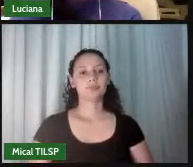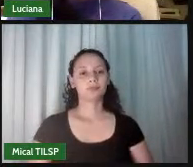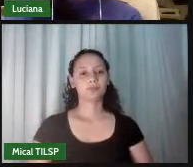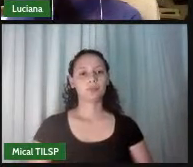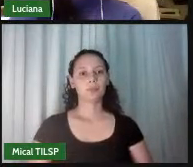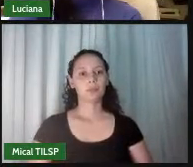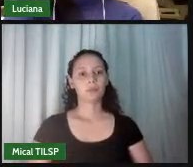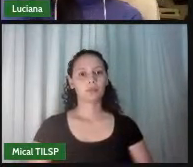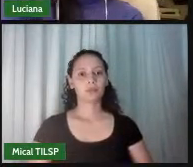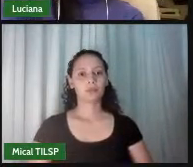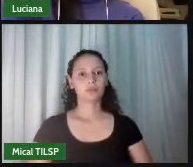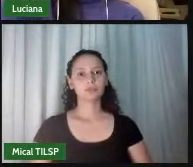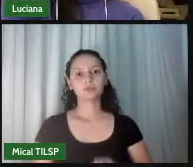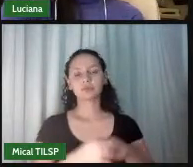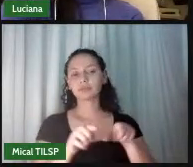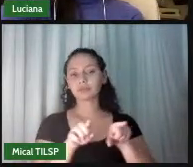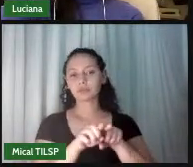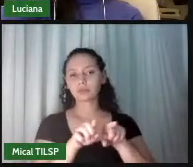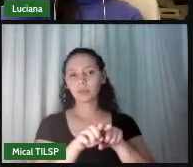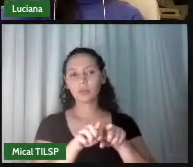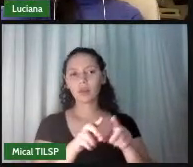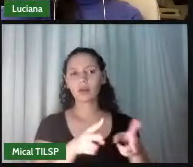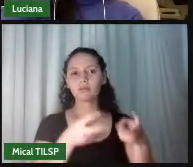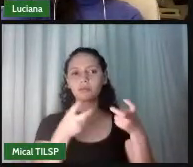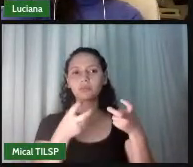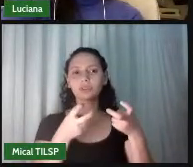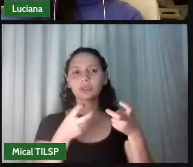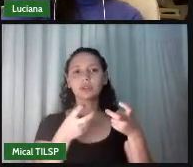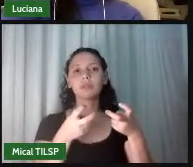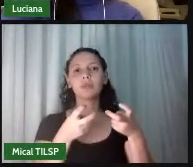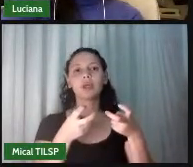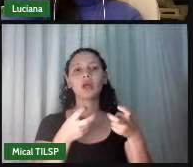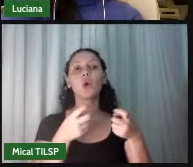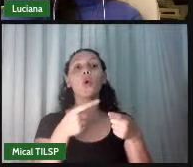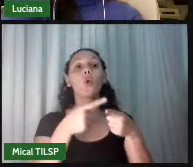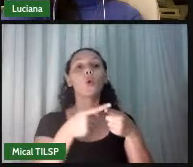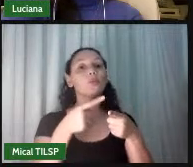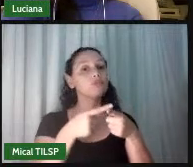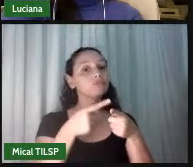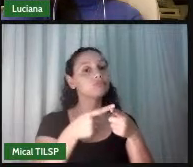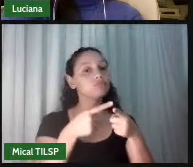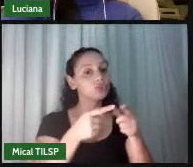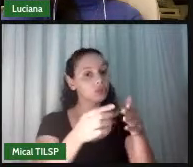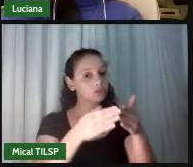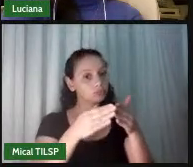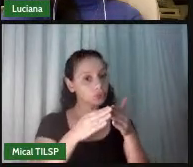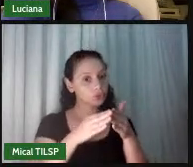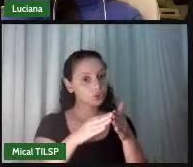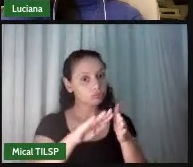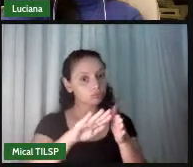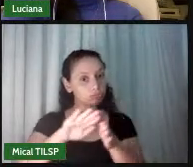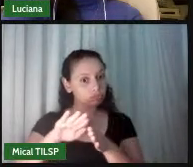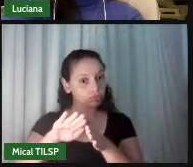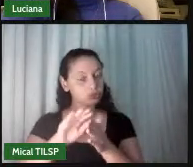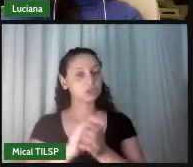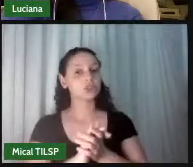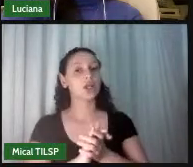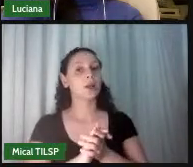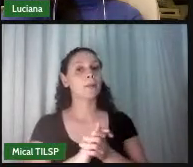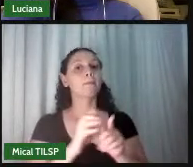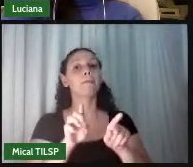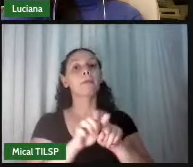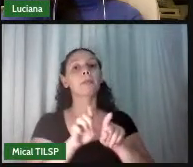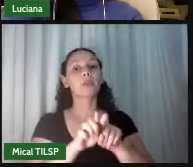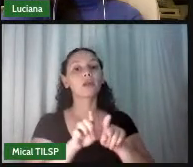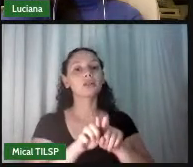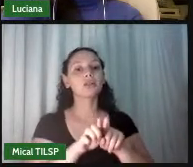Avaliação também da justificativa do afastamento e período do afastado. Tá? Então, se a causa do afastamento